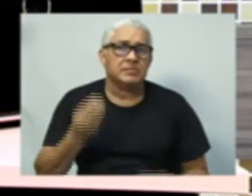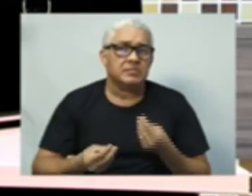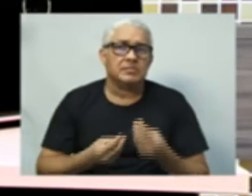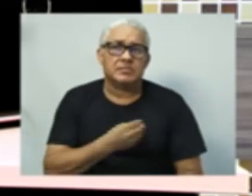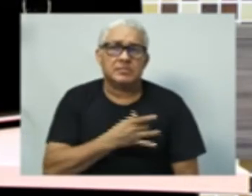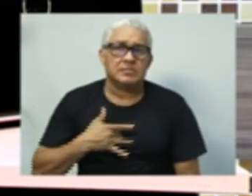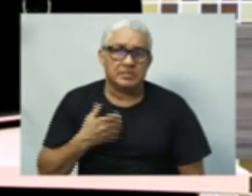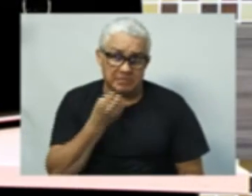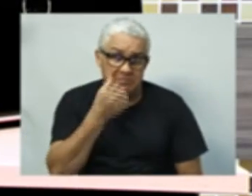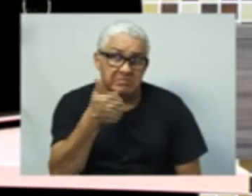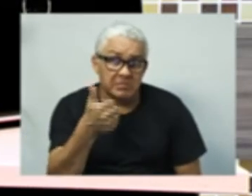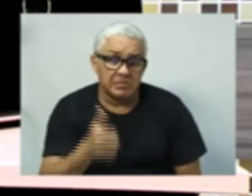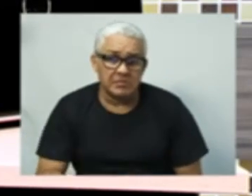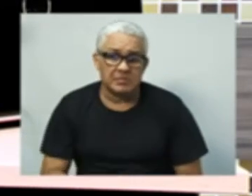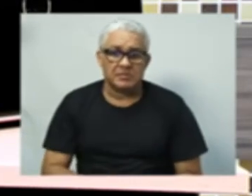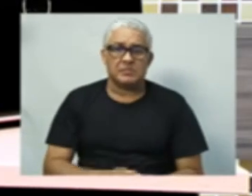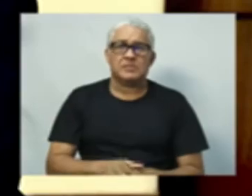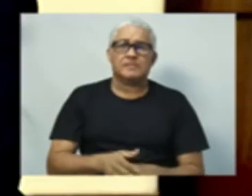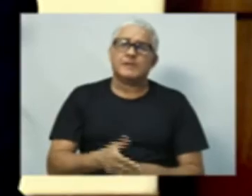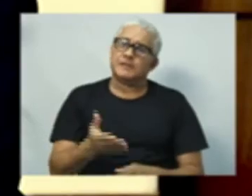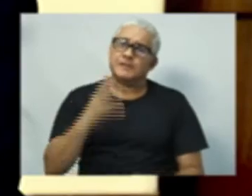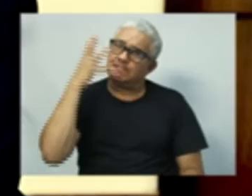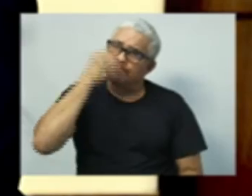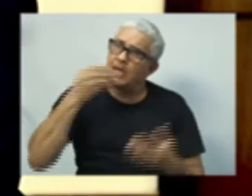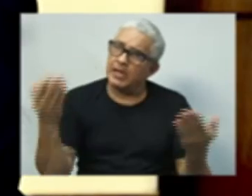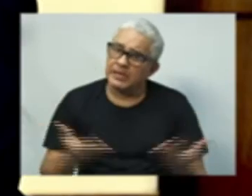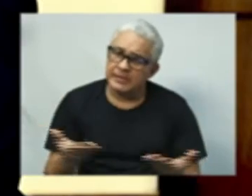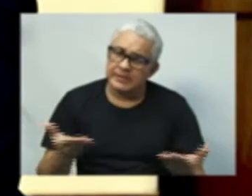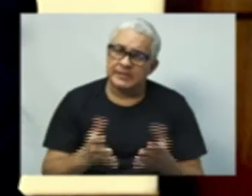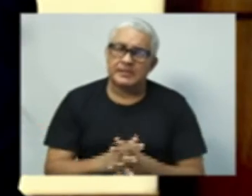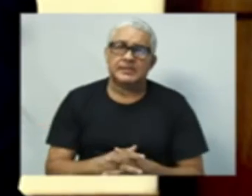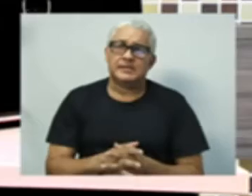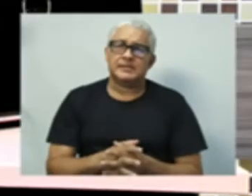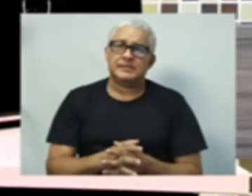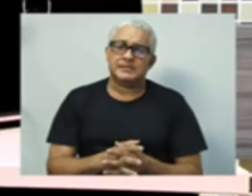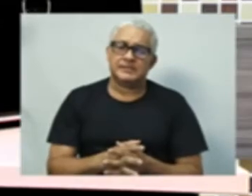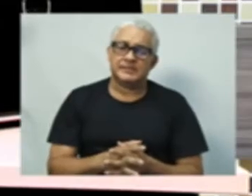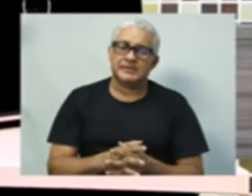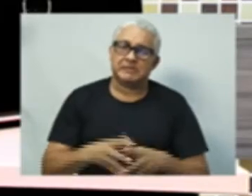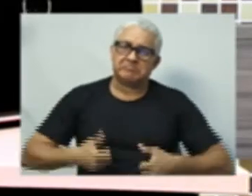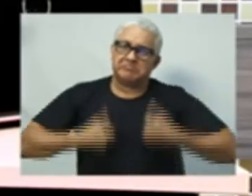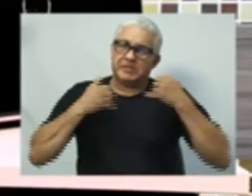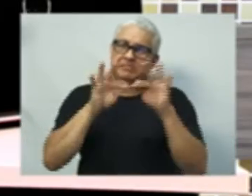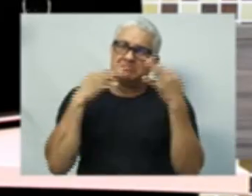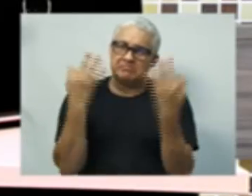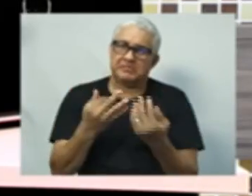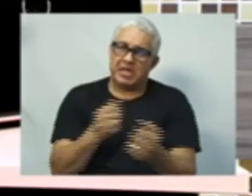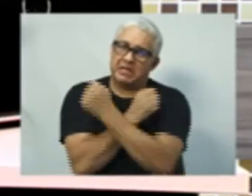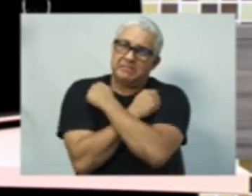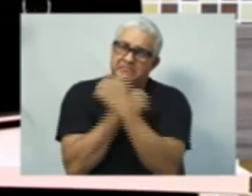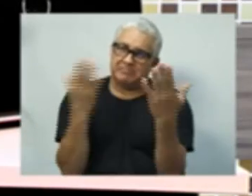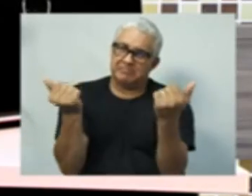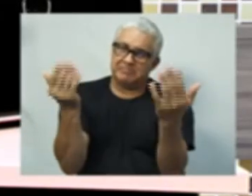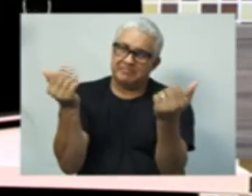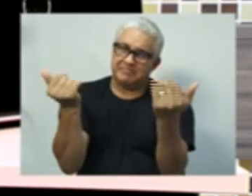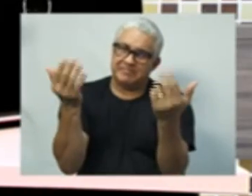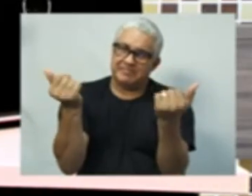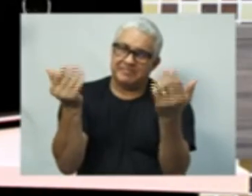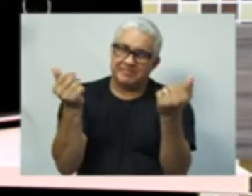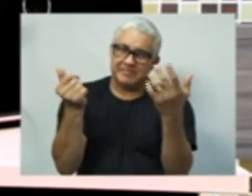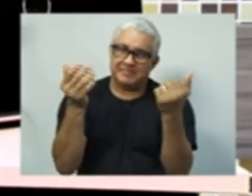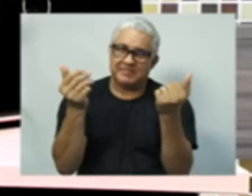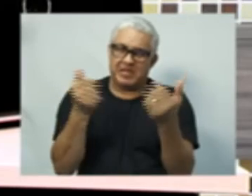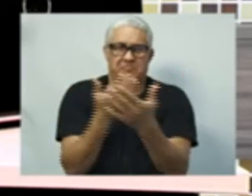bem? Mas você tá tão mais bonito hoje, meu filho. Vem cá, orgulho da família. Vem cá, dá um abraço aqui no seu irmão. Ô, homem